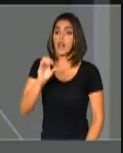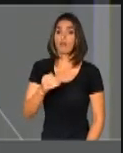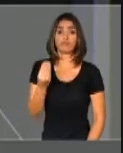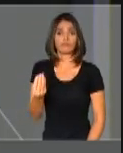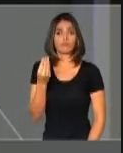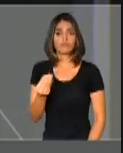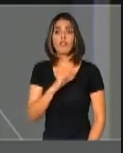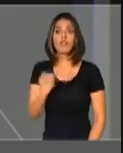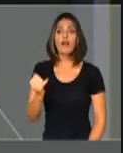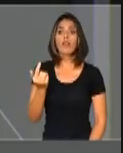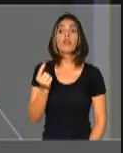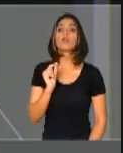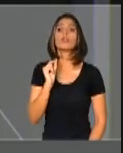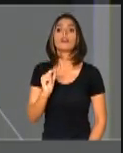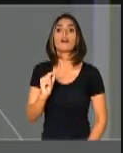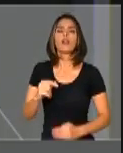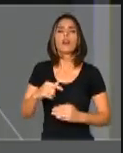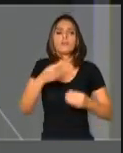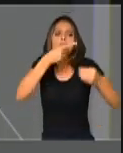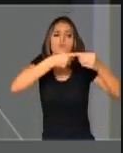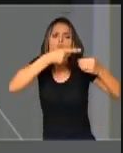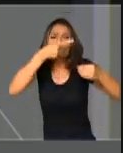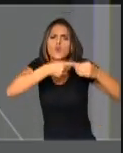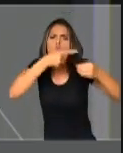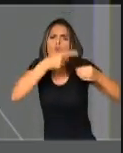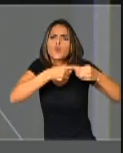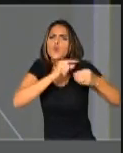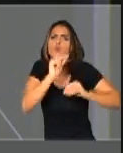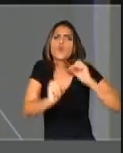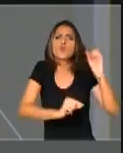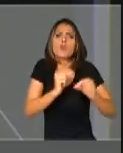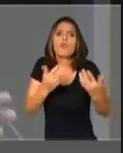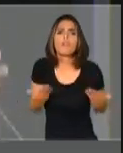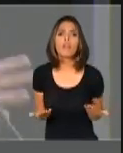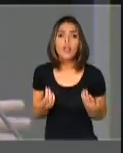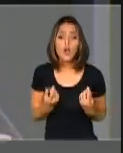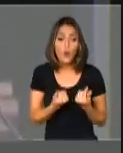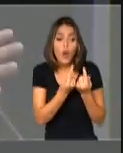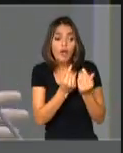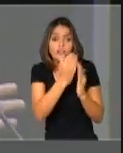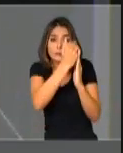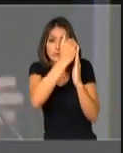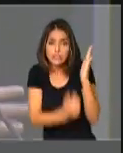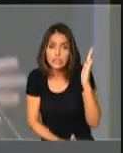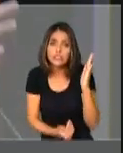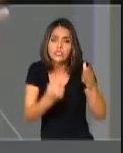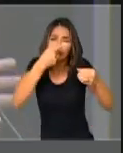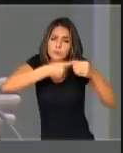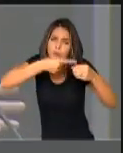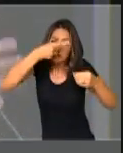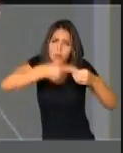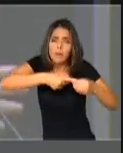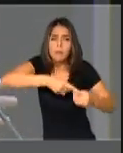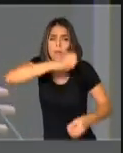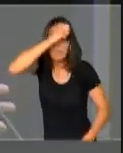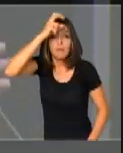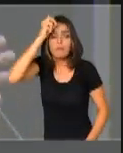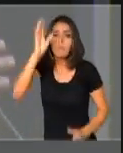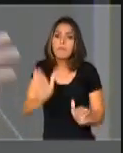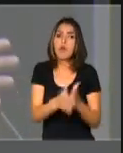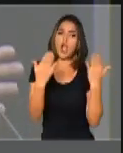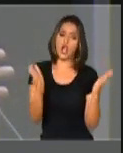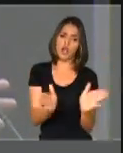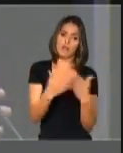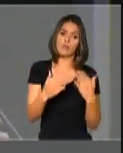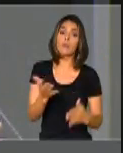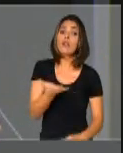quanto chegará a menos nos municípios do Brasil? Quanto chegará a menos nos municípios mais pobres do Brasil? Sabe por